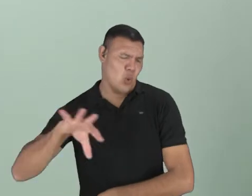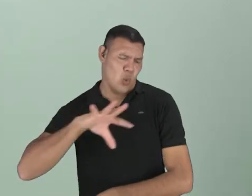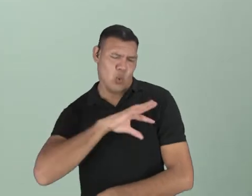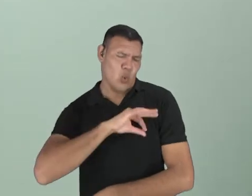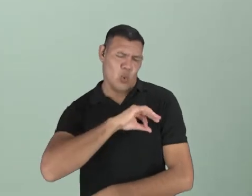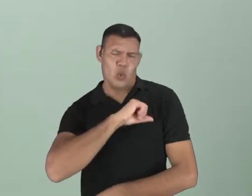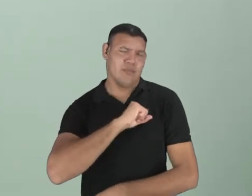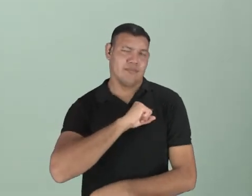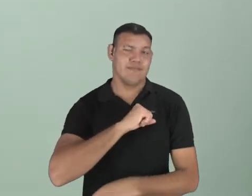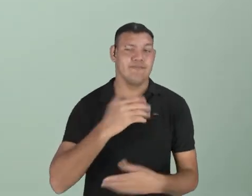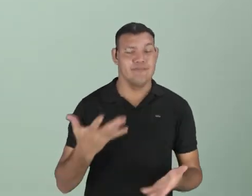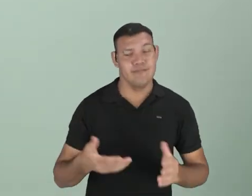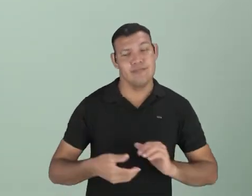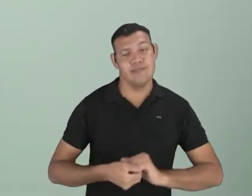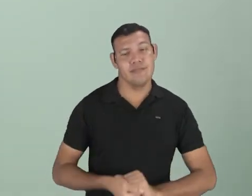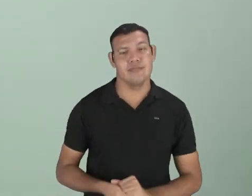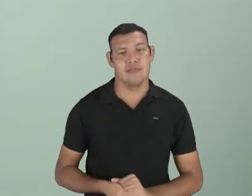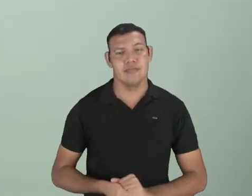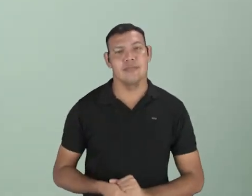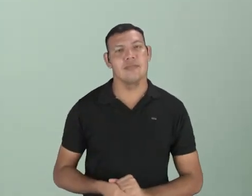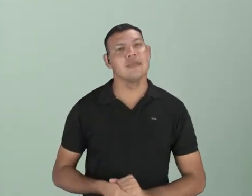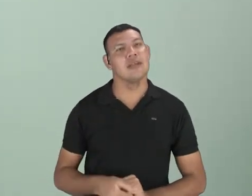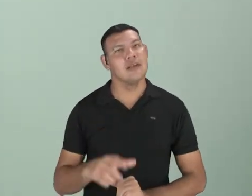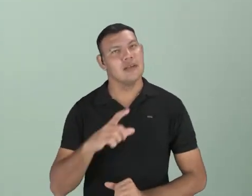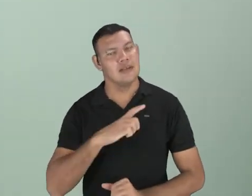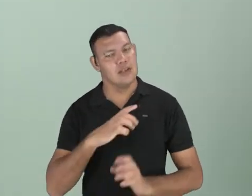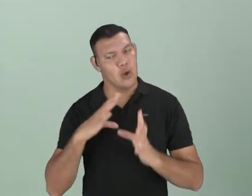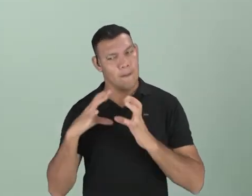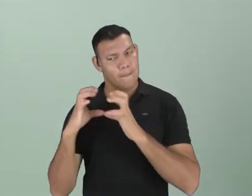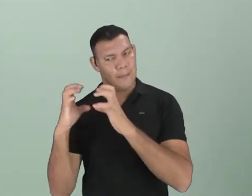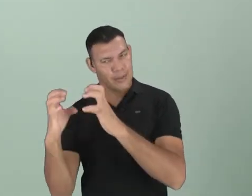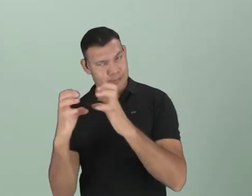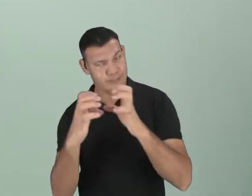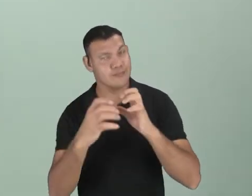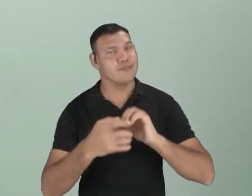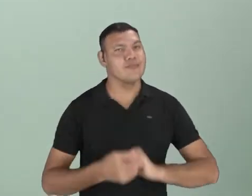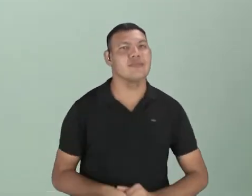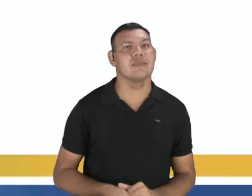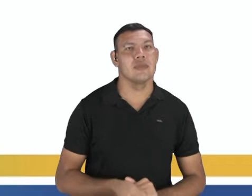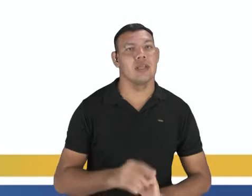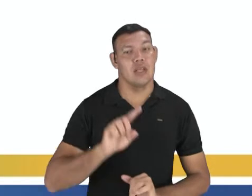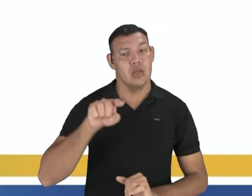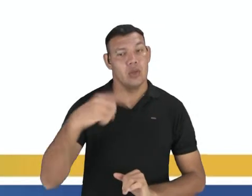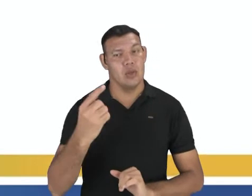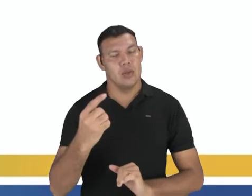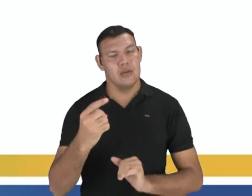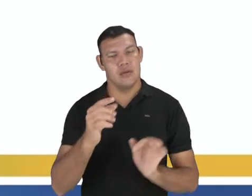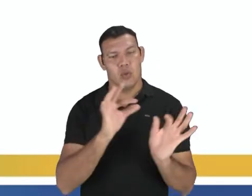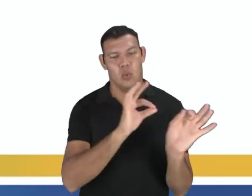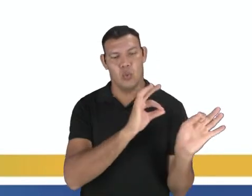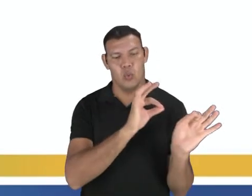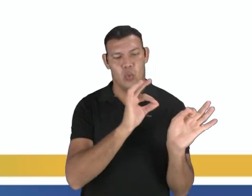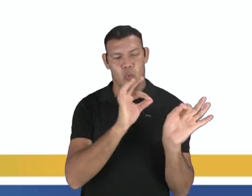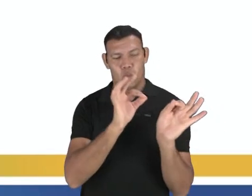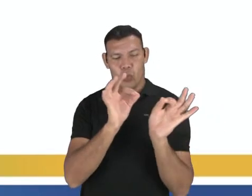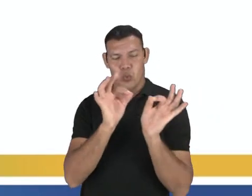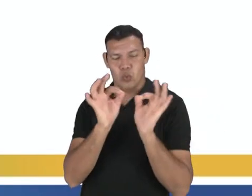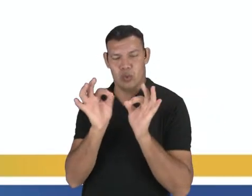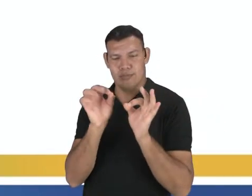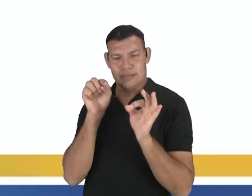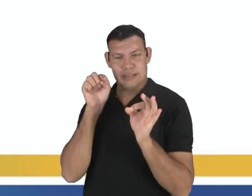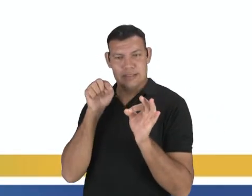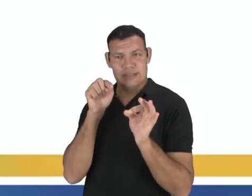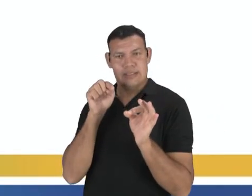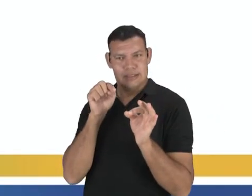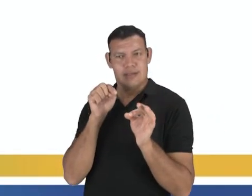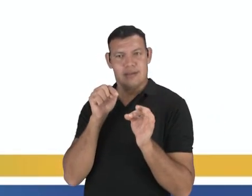que vai acontecer? Então, nós sempre teremos aí o primeiro conflito. Depois, o desenvolvimento. O autor conta